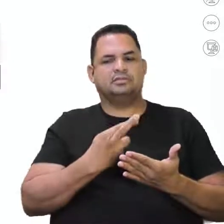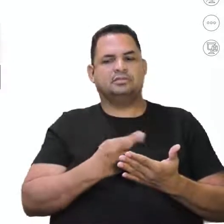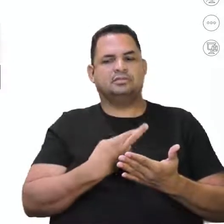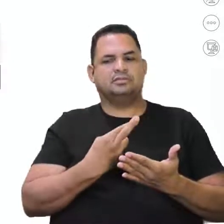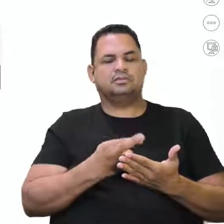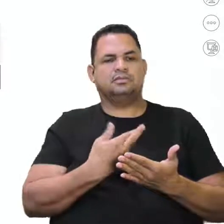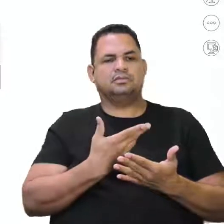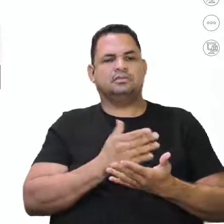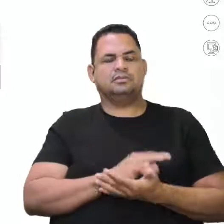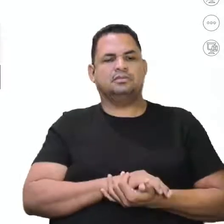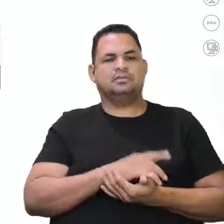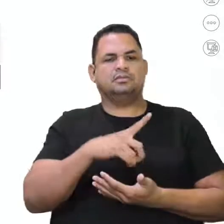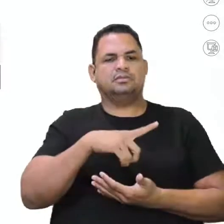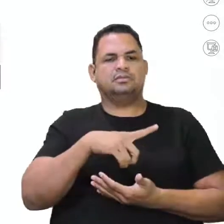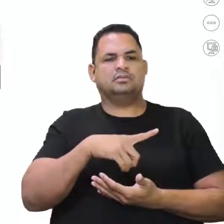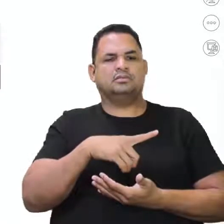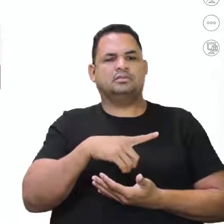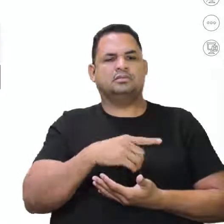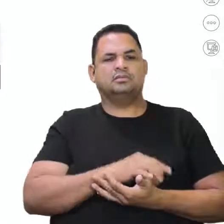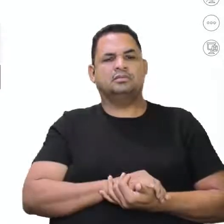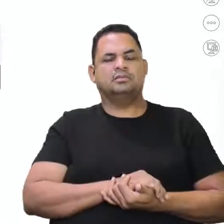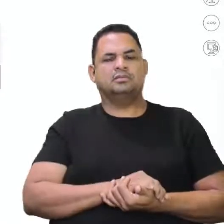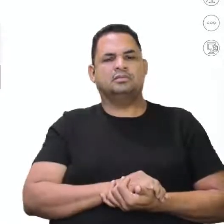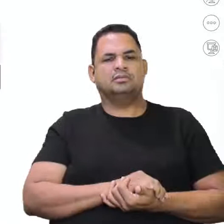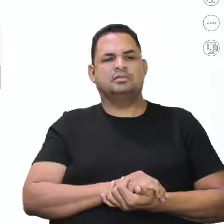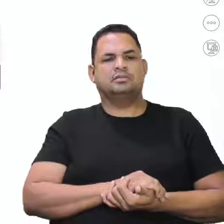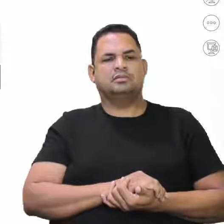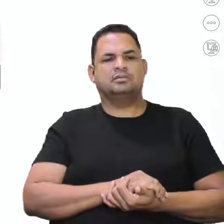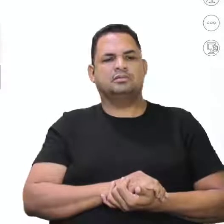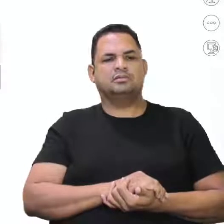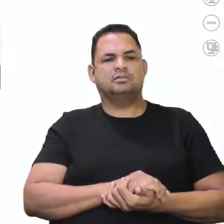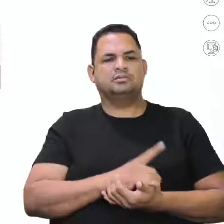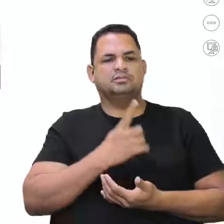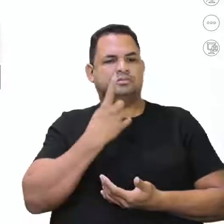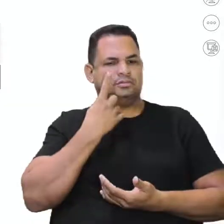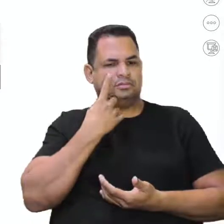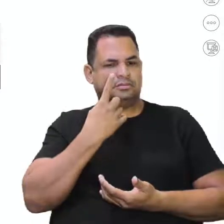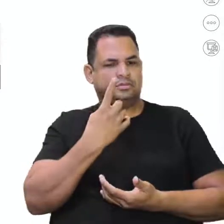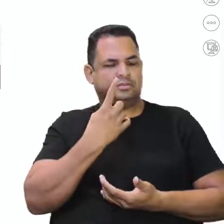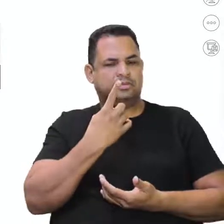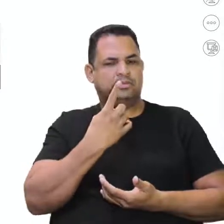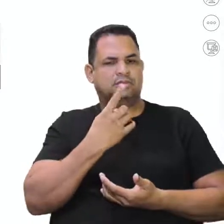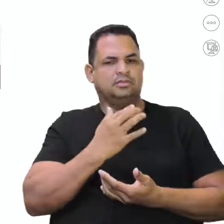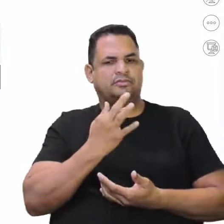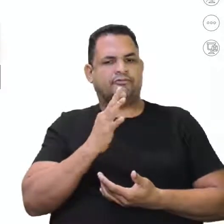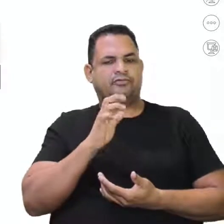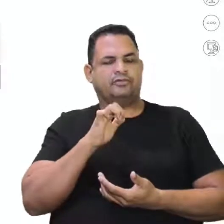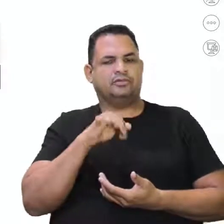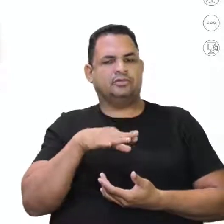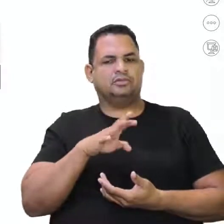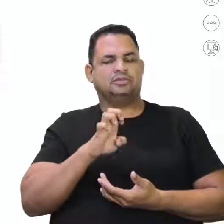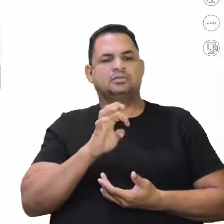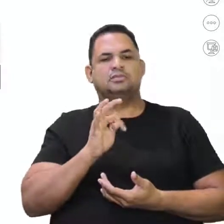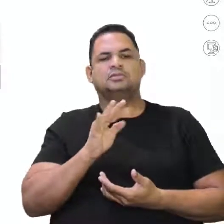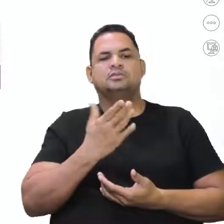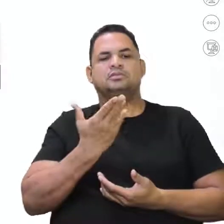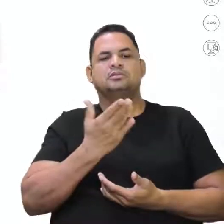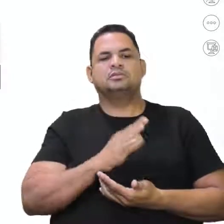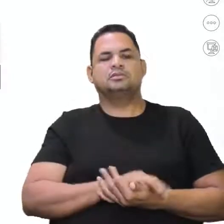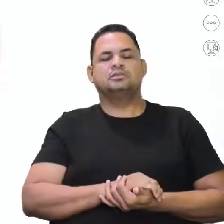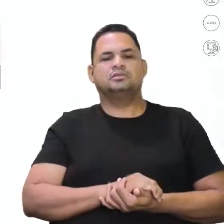tá? Aí nós temos aqui source. Você iria lá na source para tirar